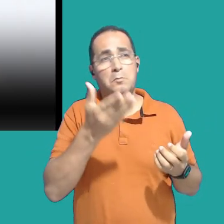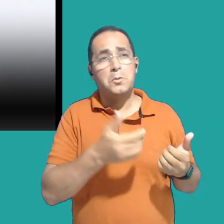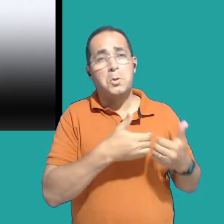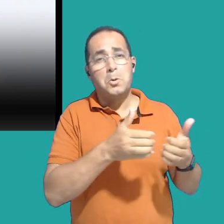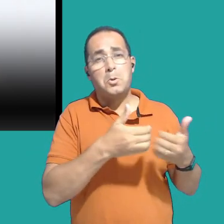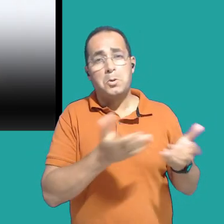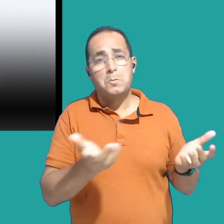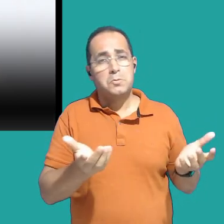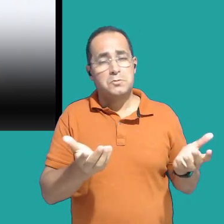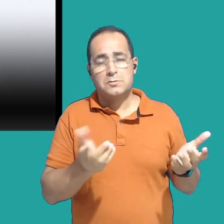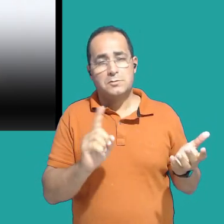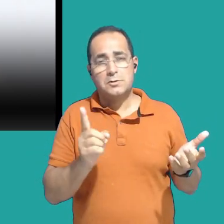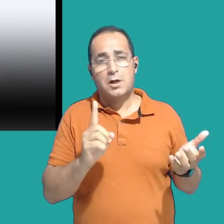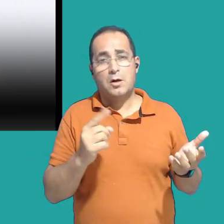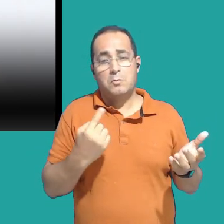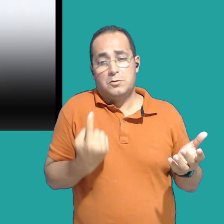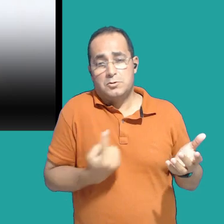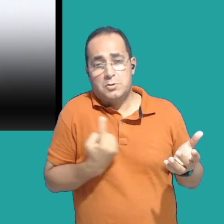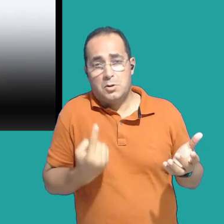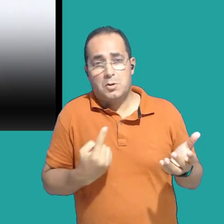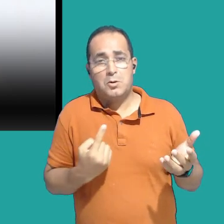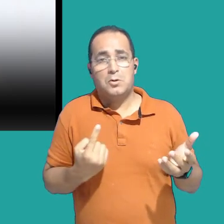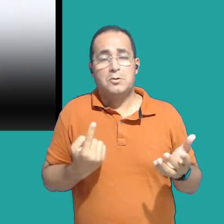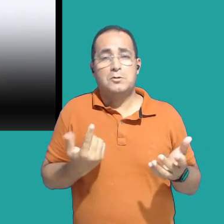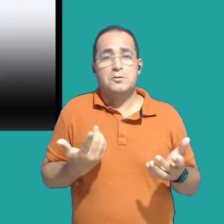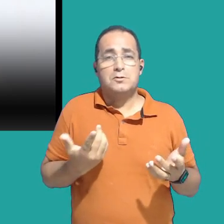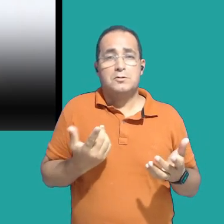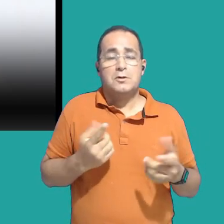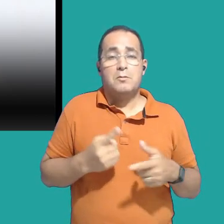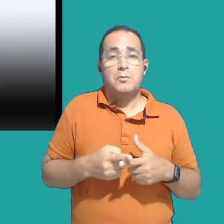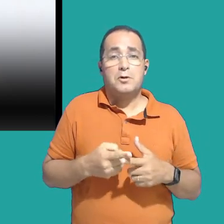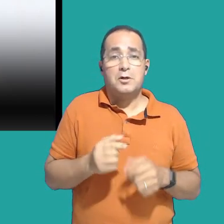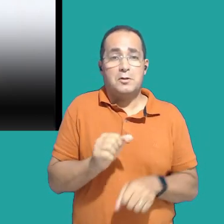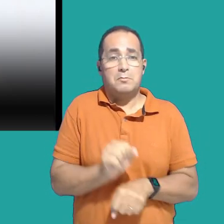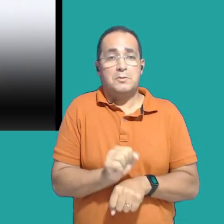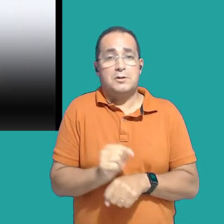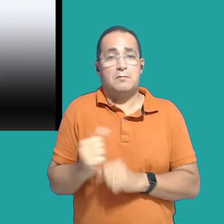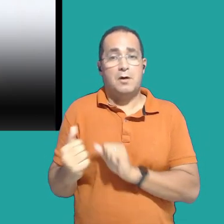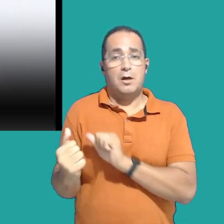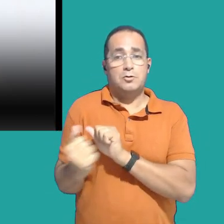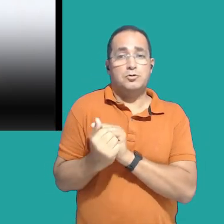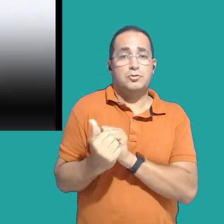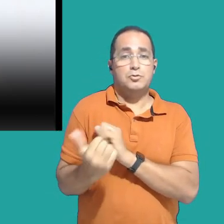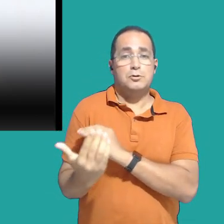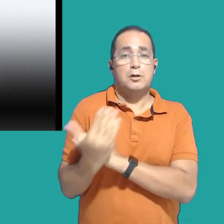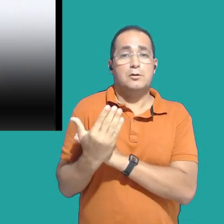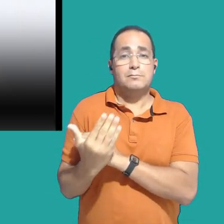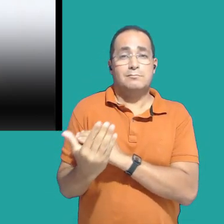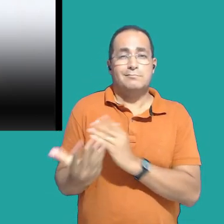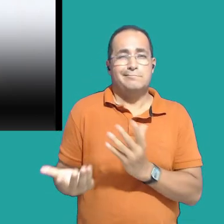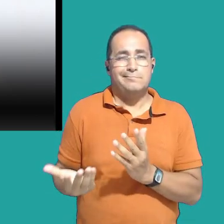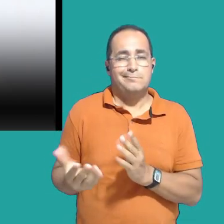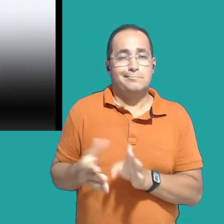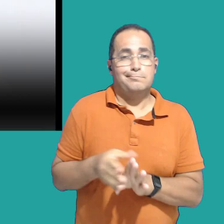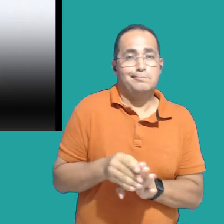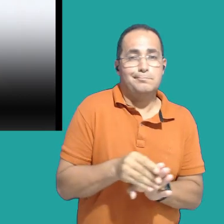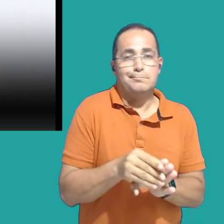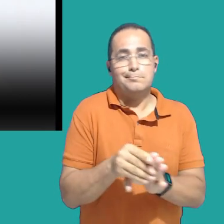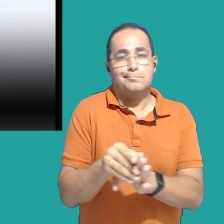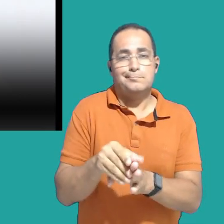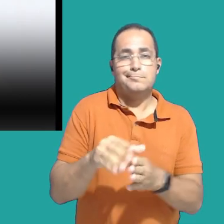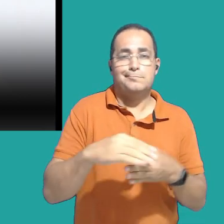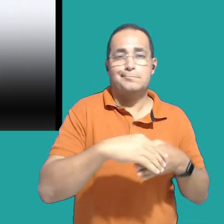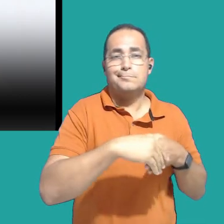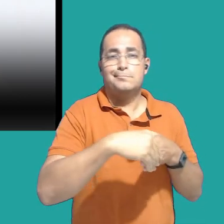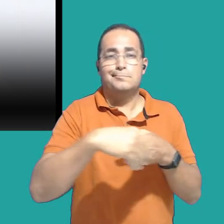não pelo veículo, mas por ir só e por ter essa questão da dependência, de ter alguém para